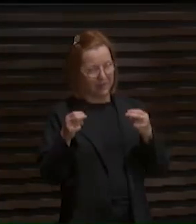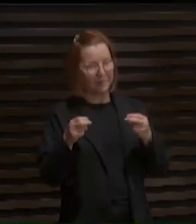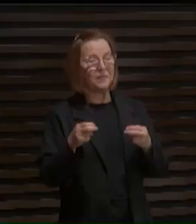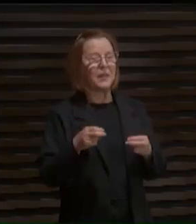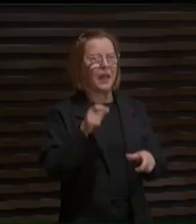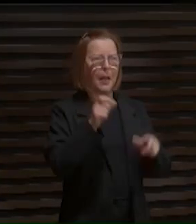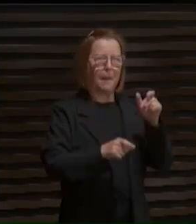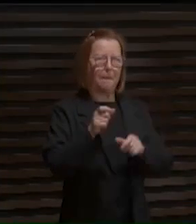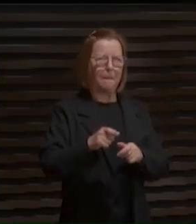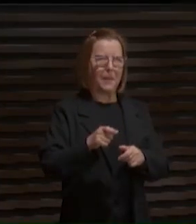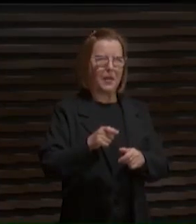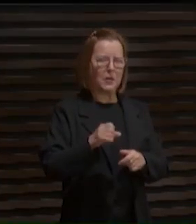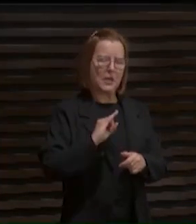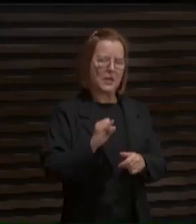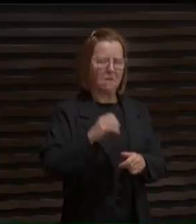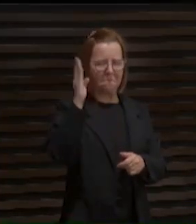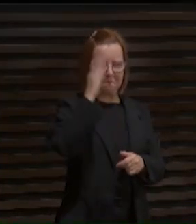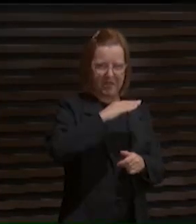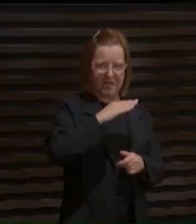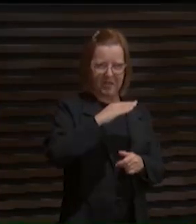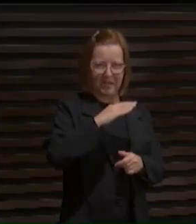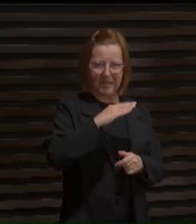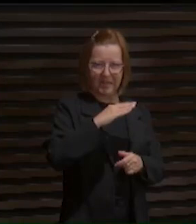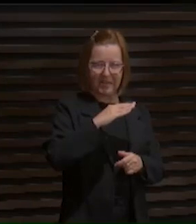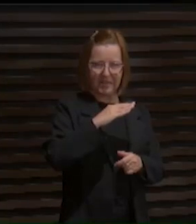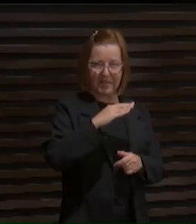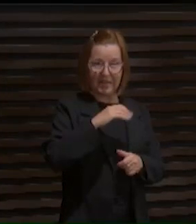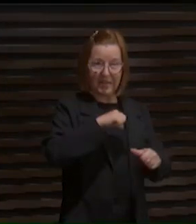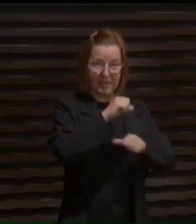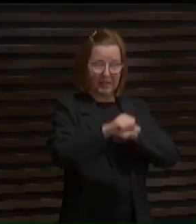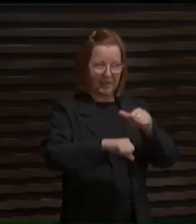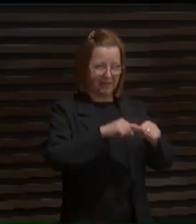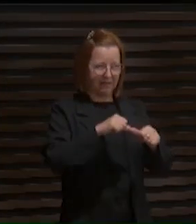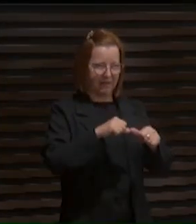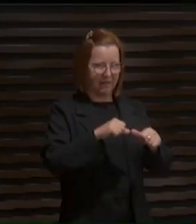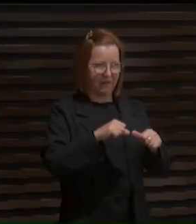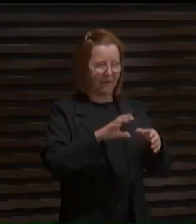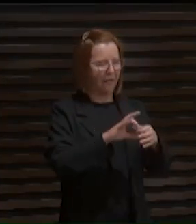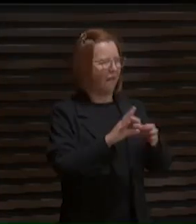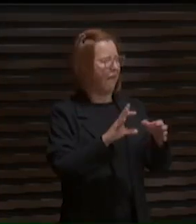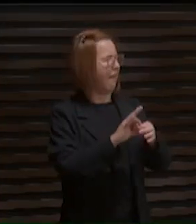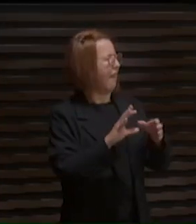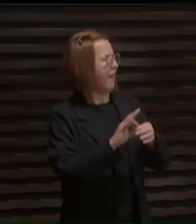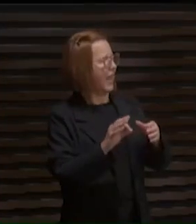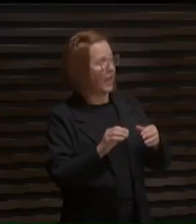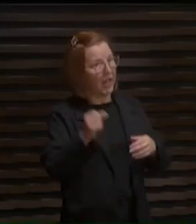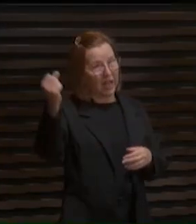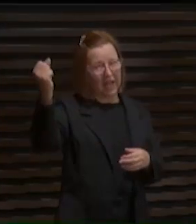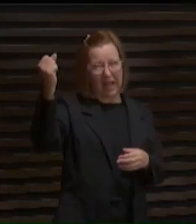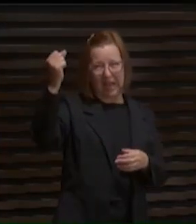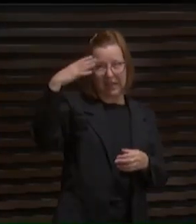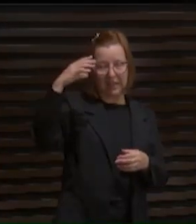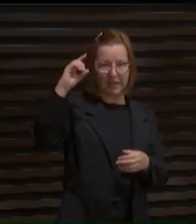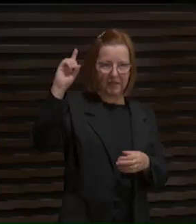pessoas ímpias que transformam em libertinagem a graça do nosso Deus. E o que eles fazem com